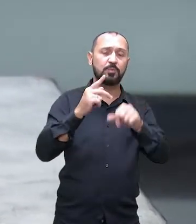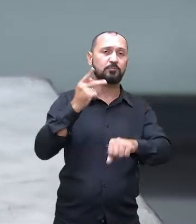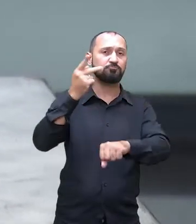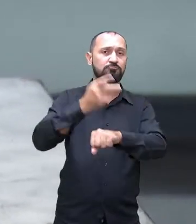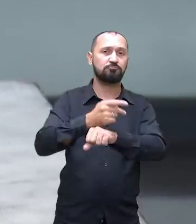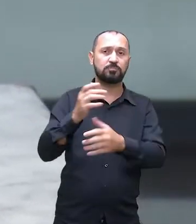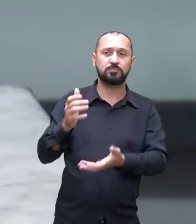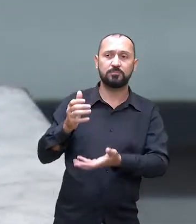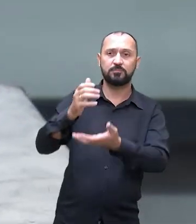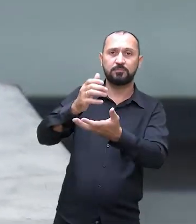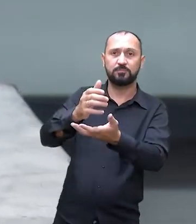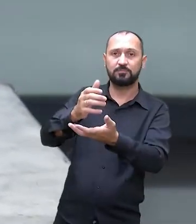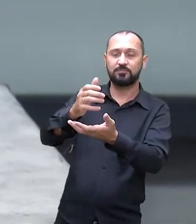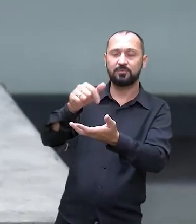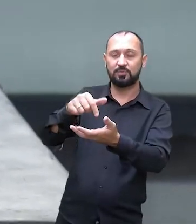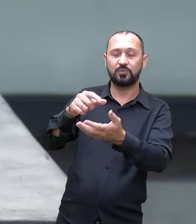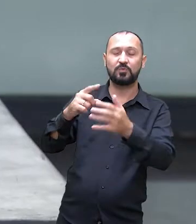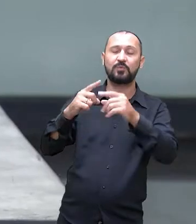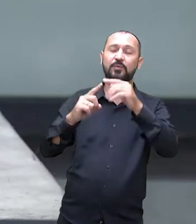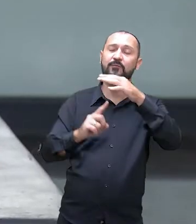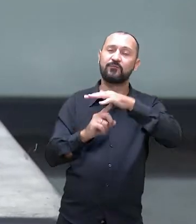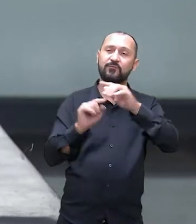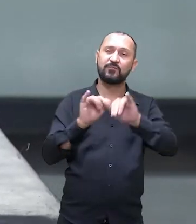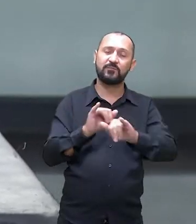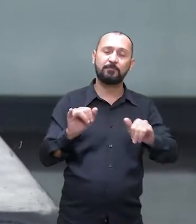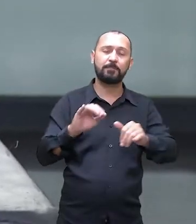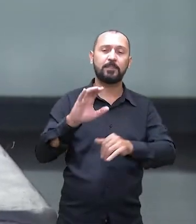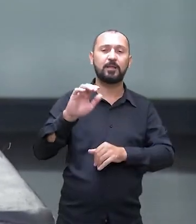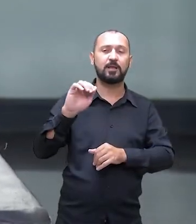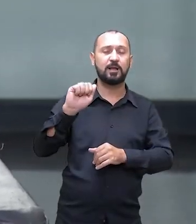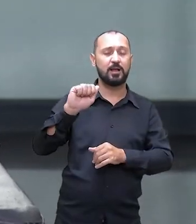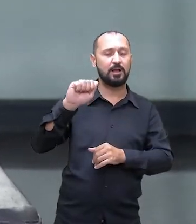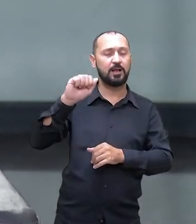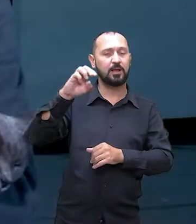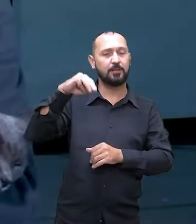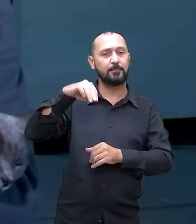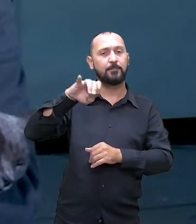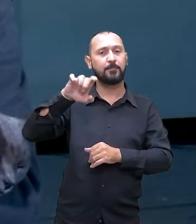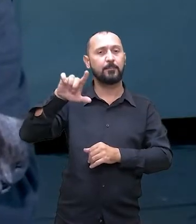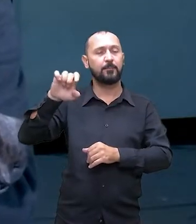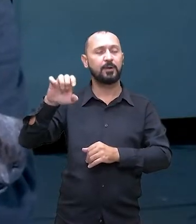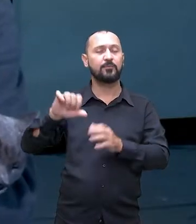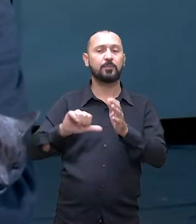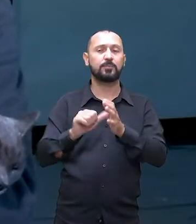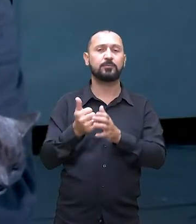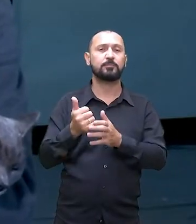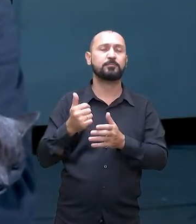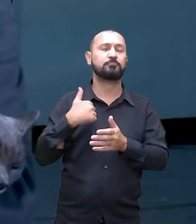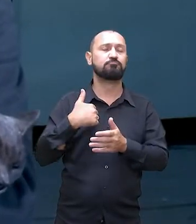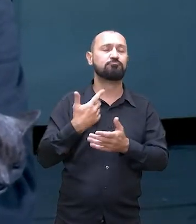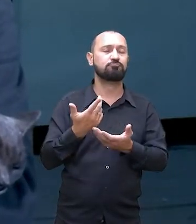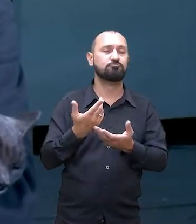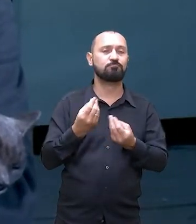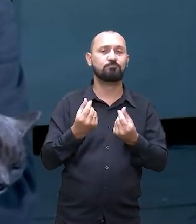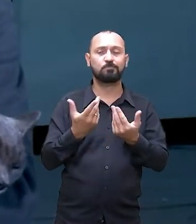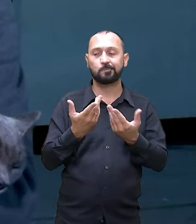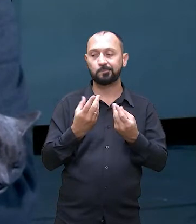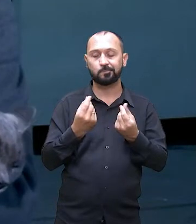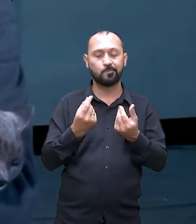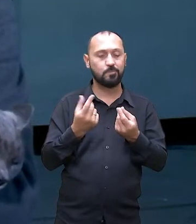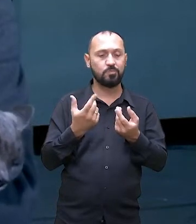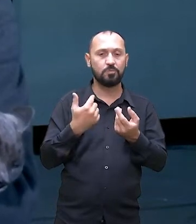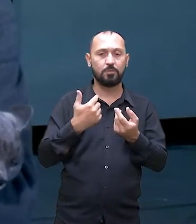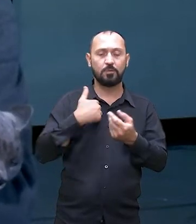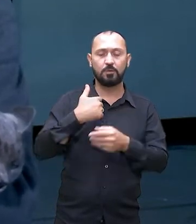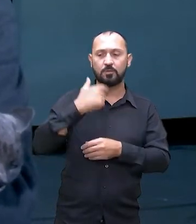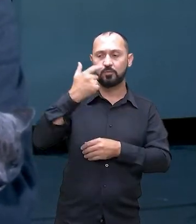troféu Unfestival. O Camille é um primeiro trabalho, né? Na verdade, eu e